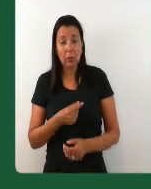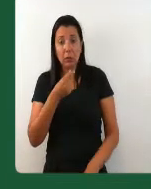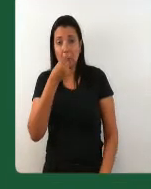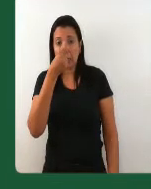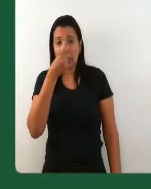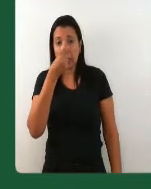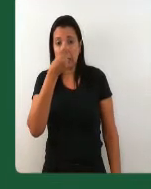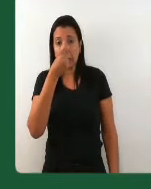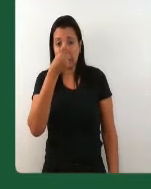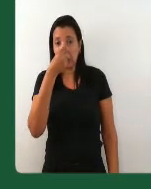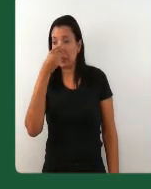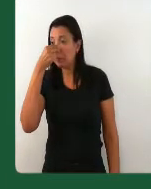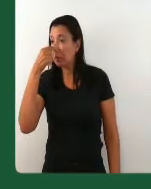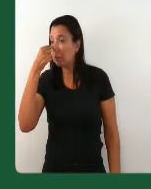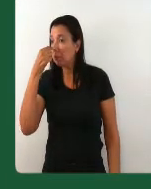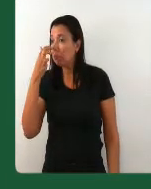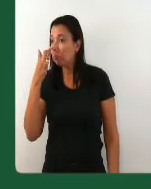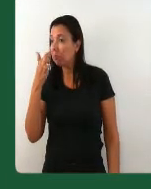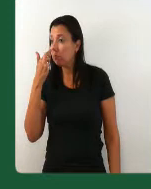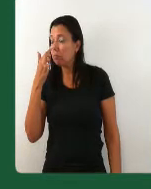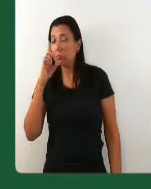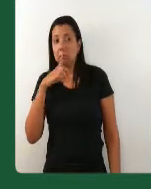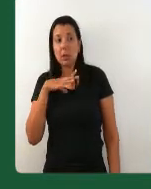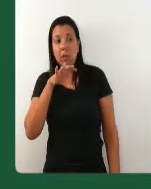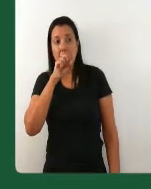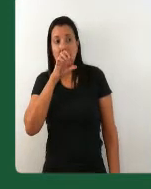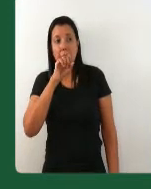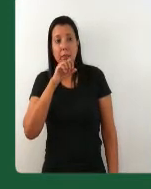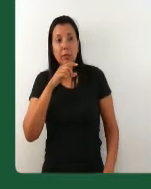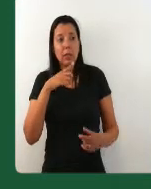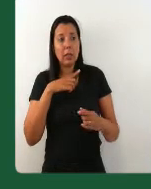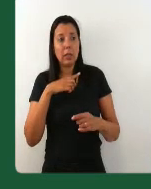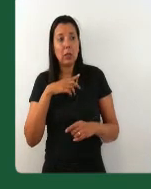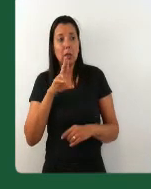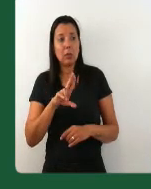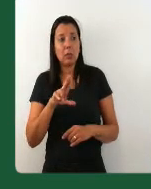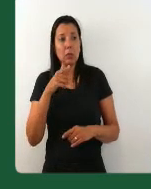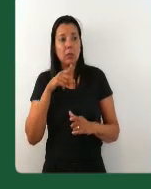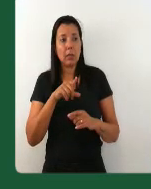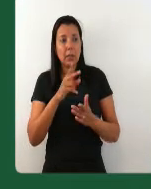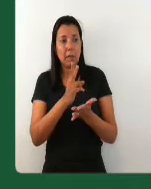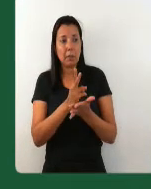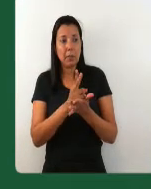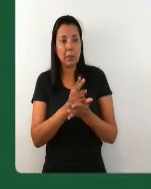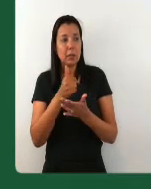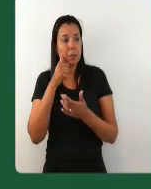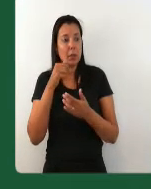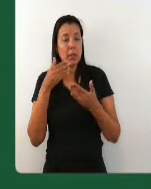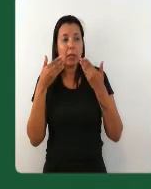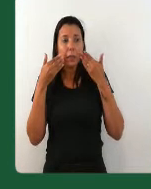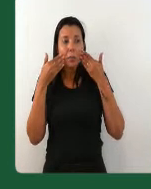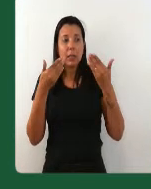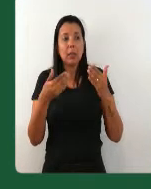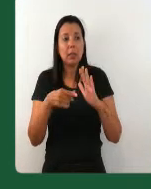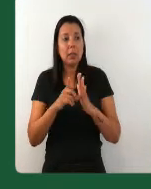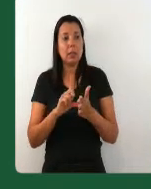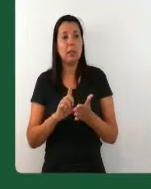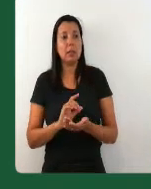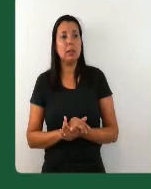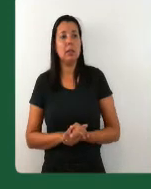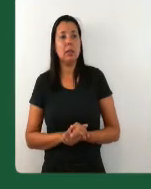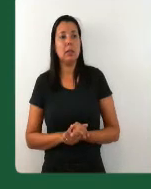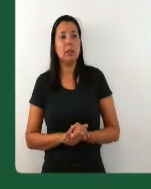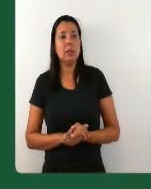nariz, né, de questões respiratórias. Então, aqui conseguimos ver a mesma paciente apresentada no slide anterior.